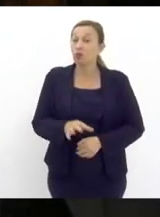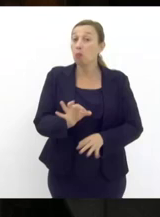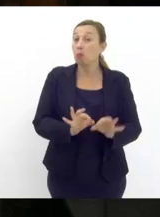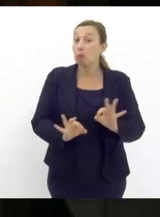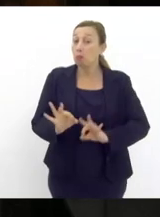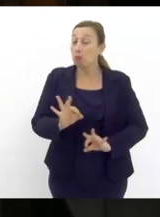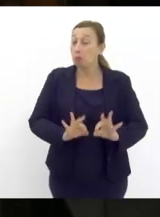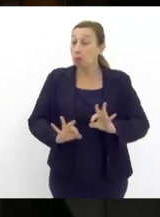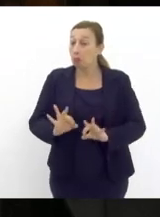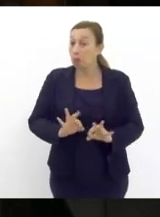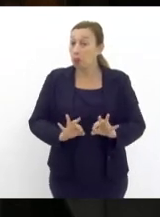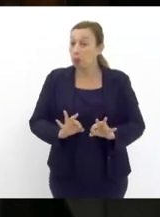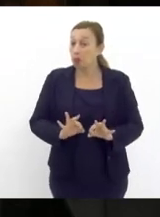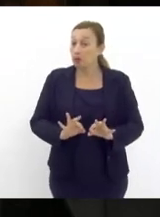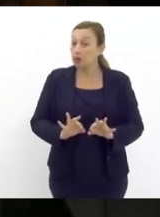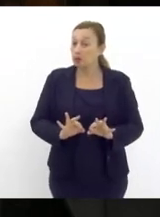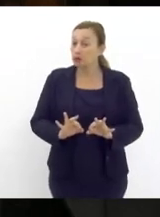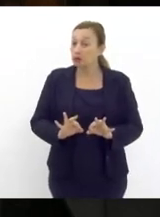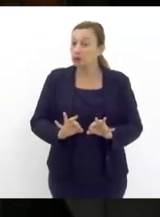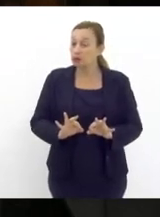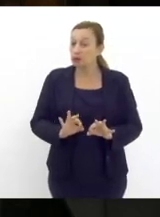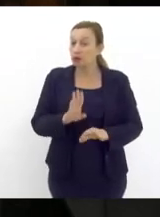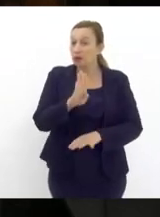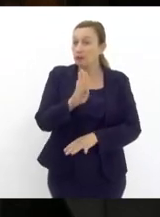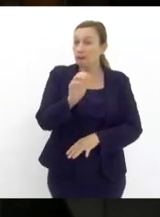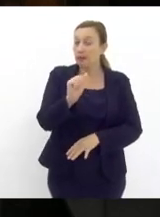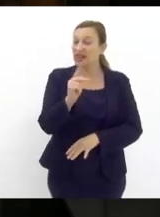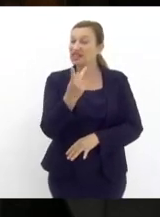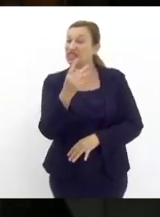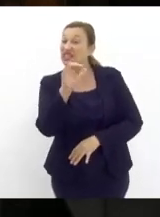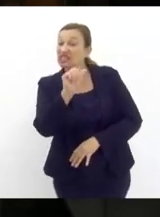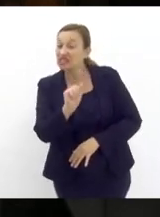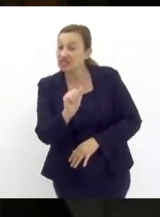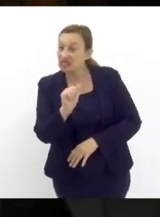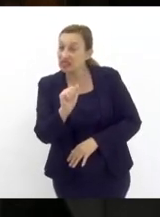é feito por bacia hidrográfica